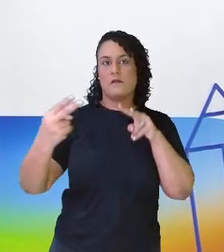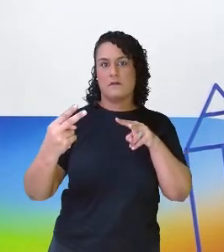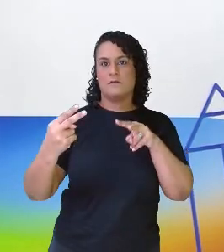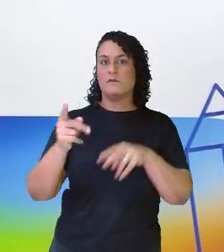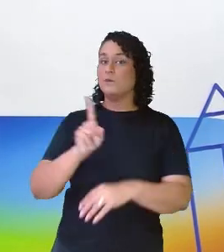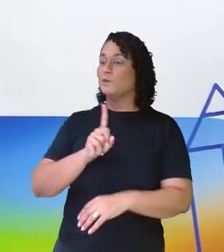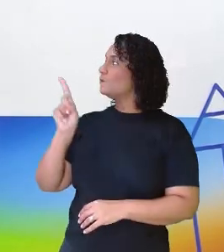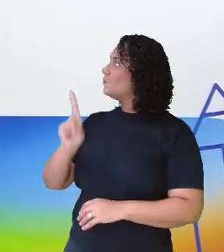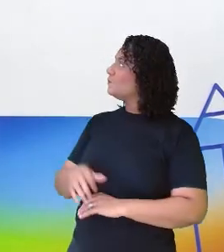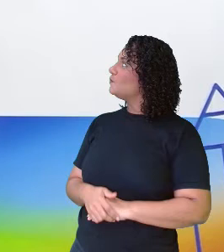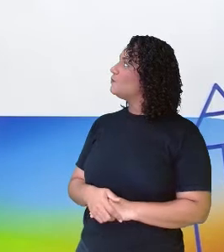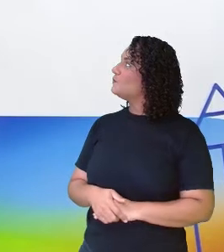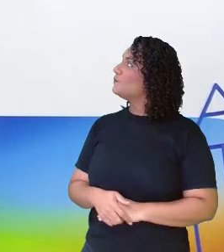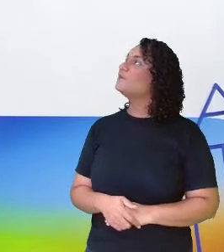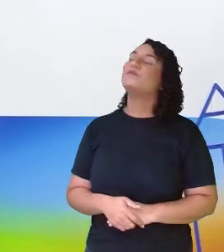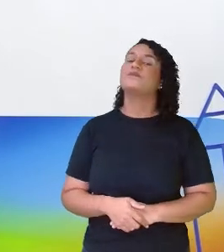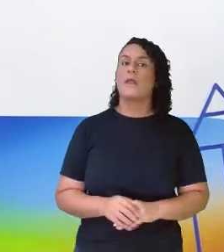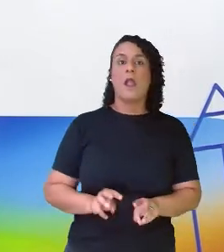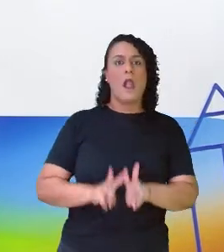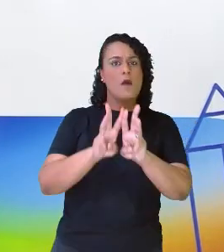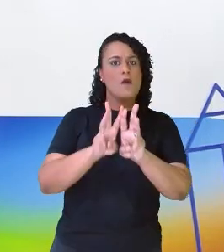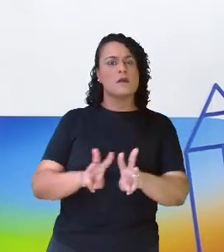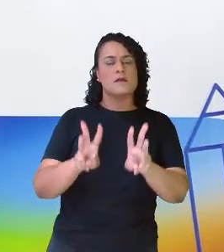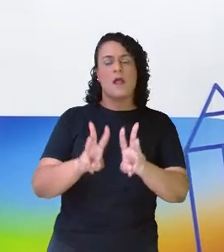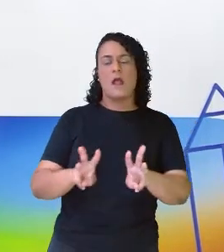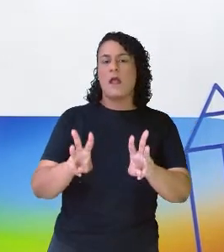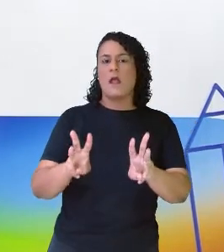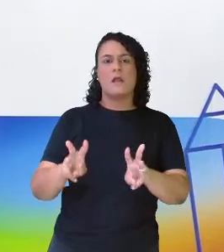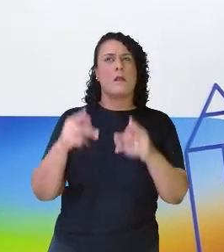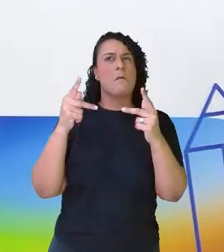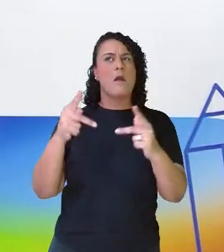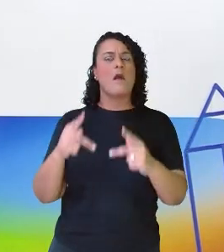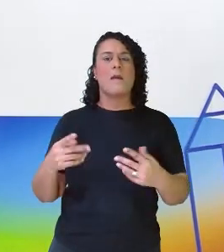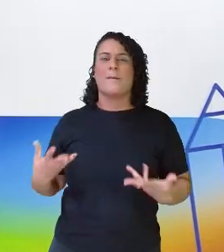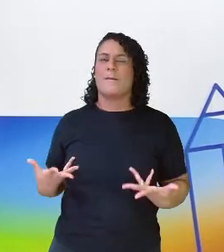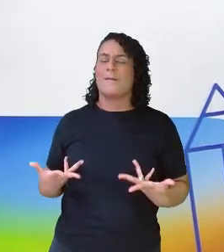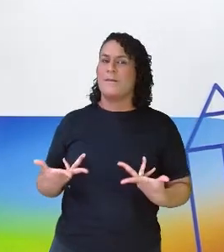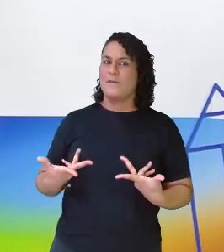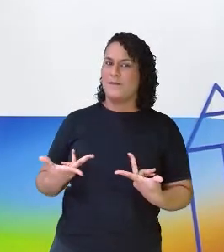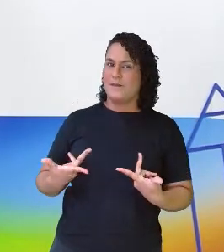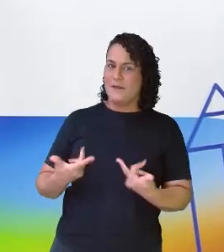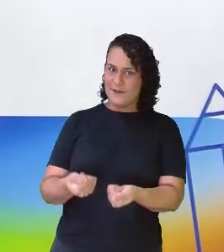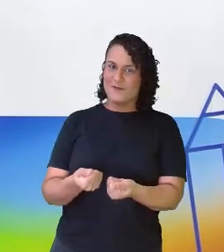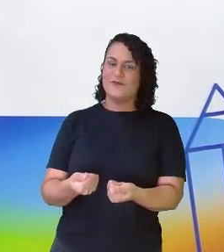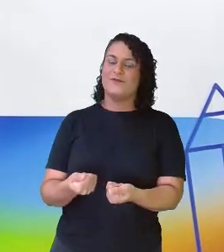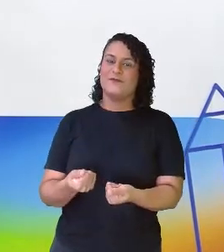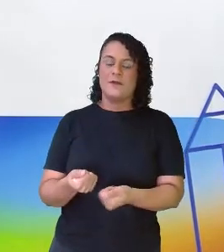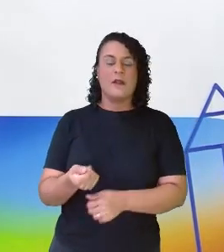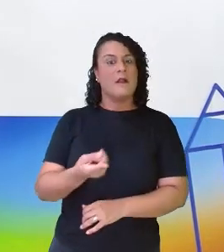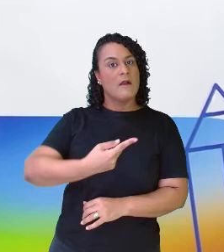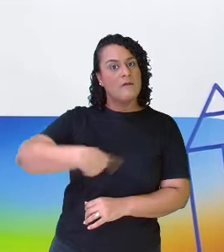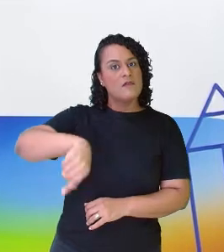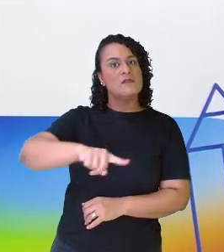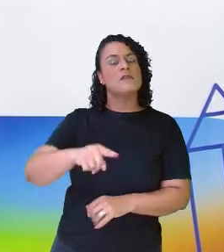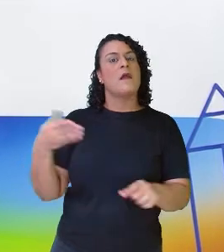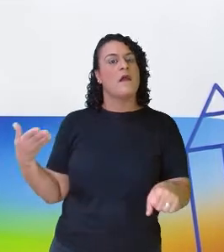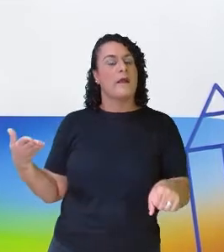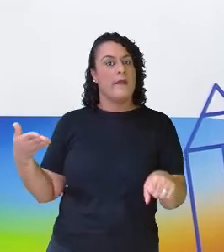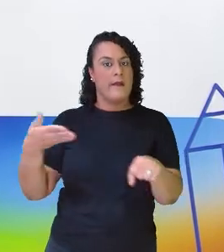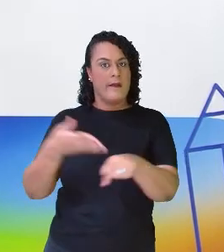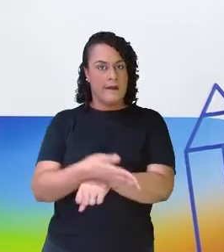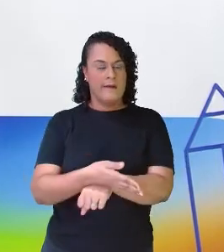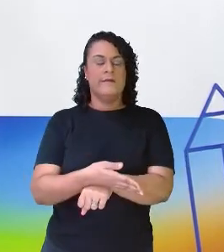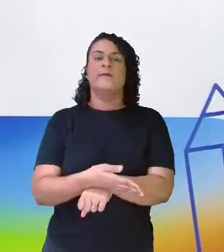Livro. Eu acho um programa maravilhoso, um site, na realidade, maravilhoso, que vocês podem